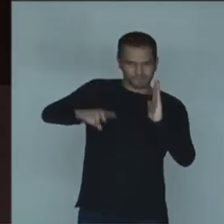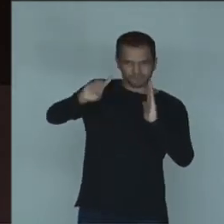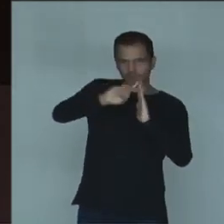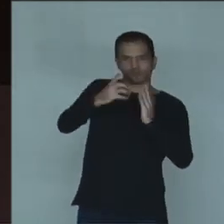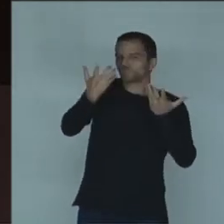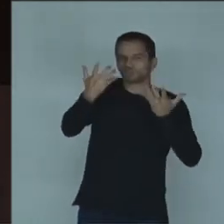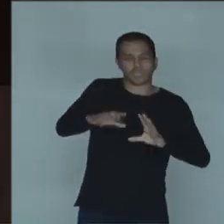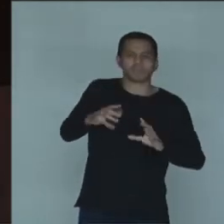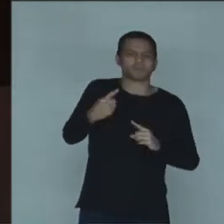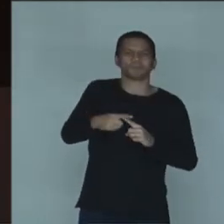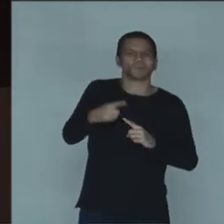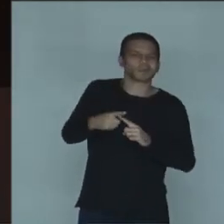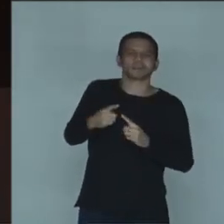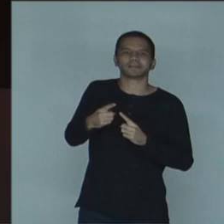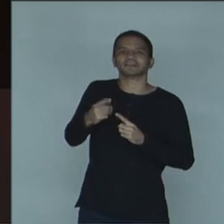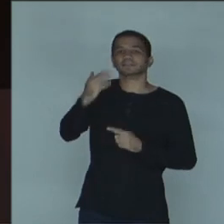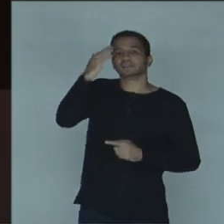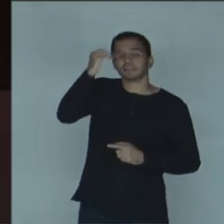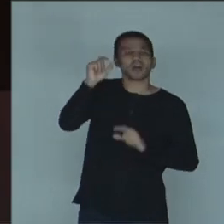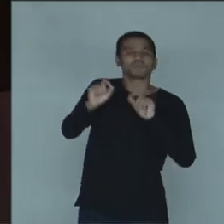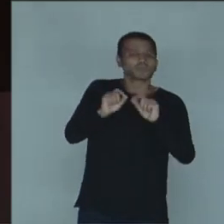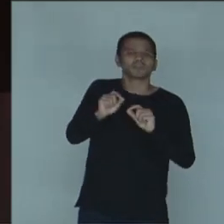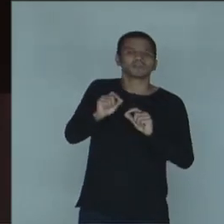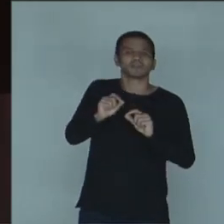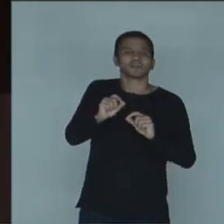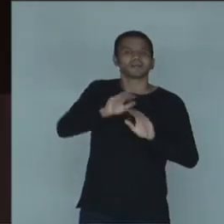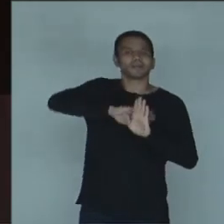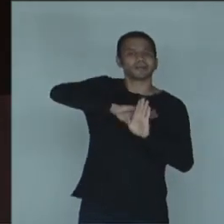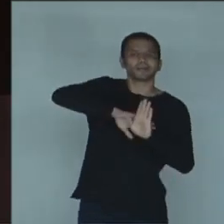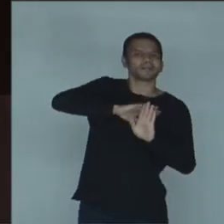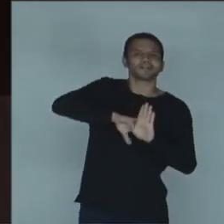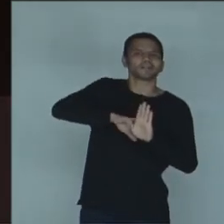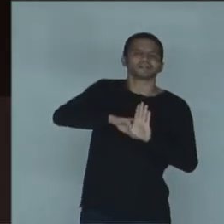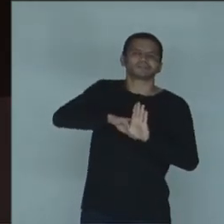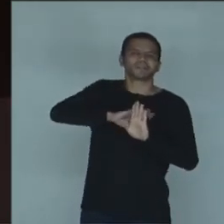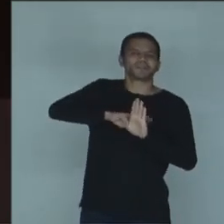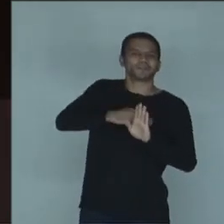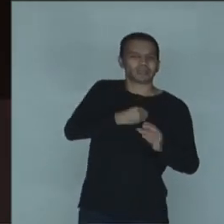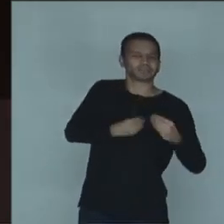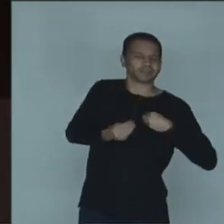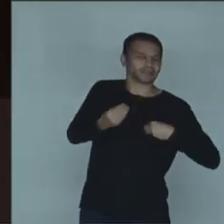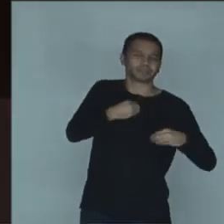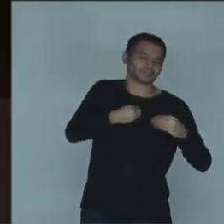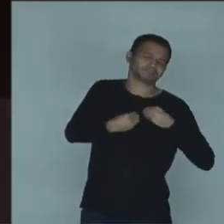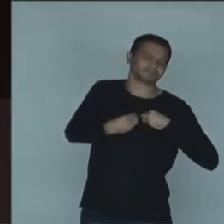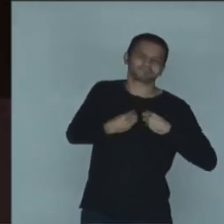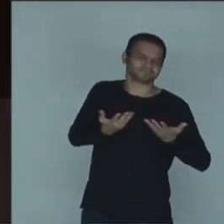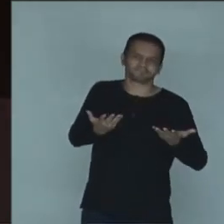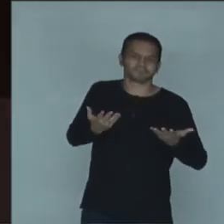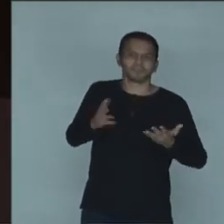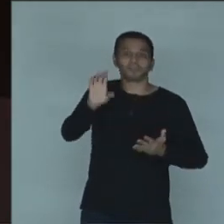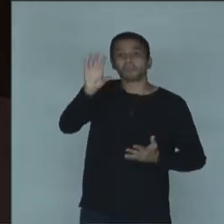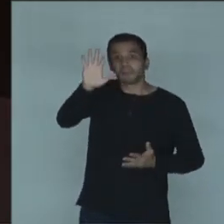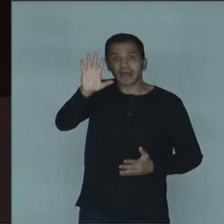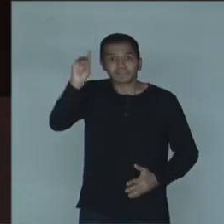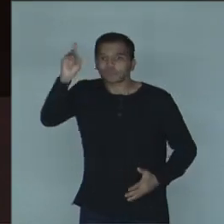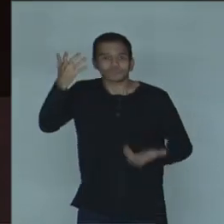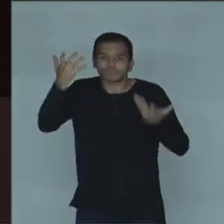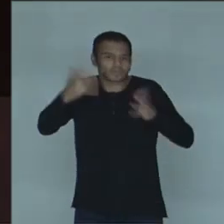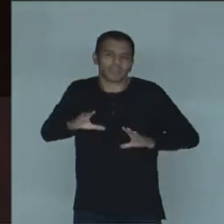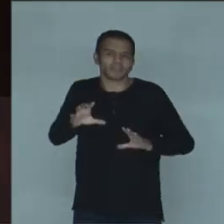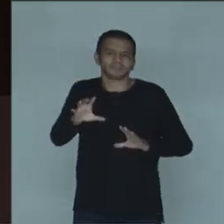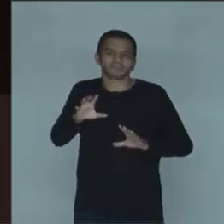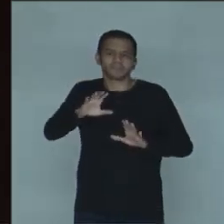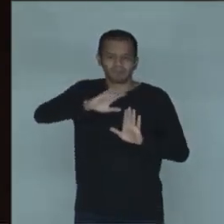consistente porque sabe que estão Vivendo uma vida que não querem recuar Mas é uma vida que Deus não quer para eles